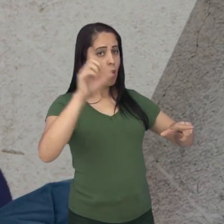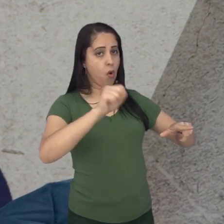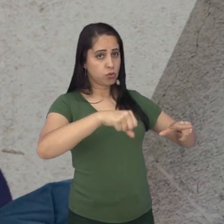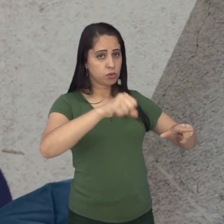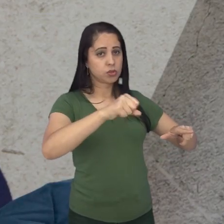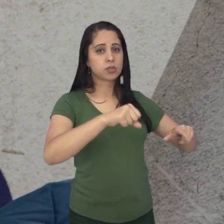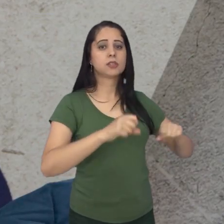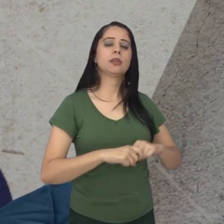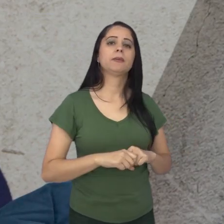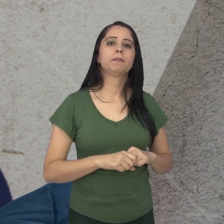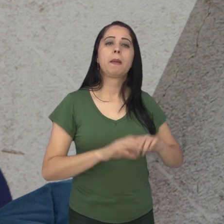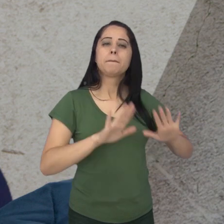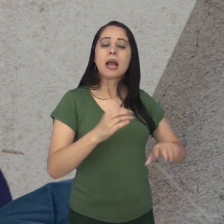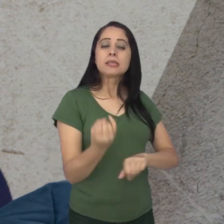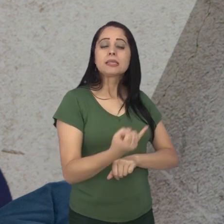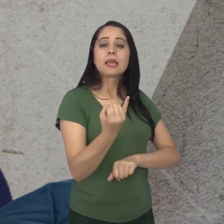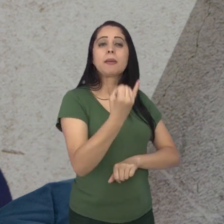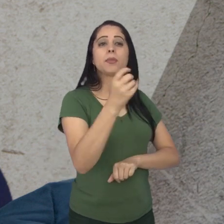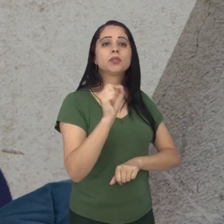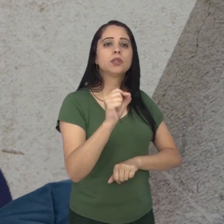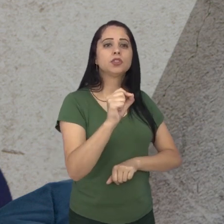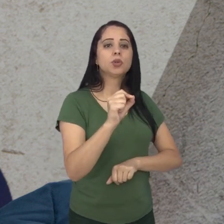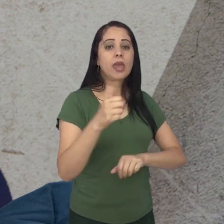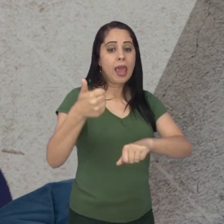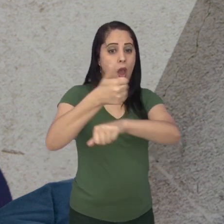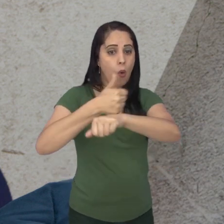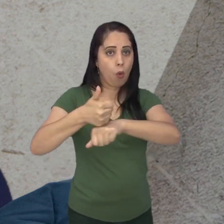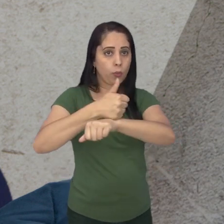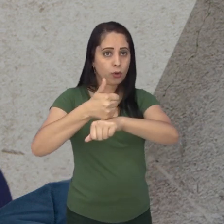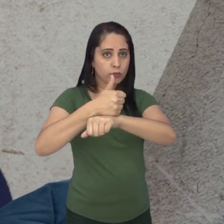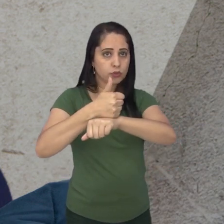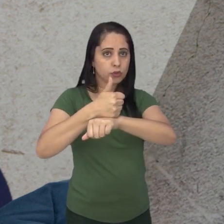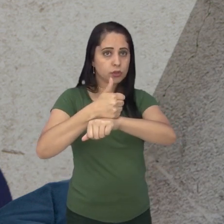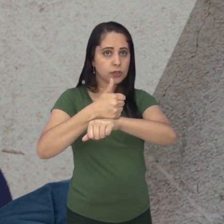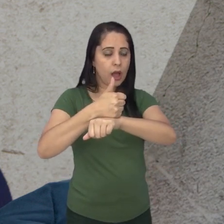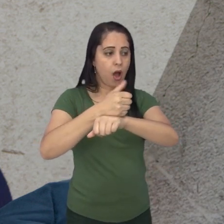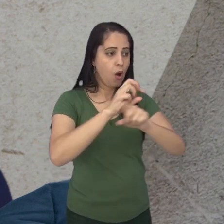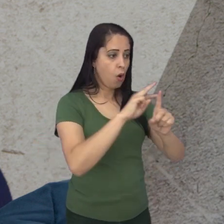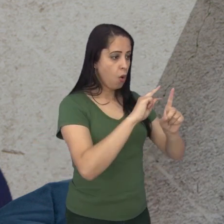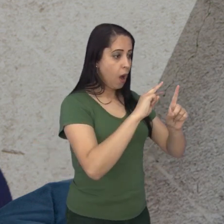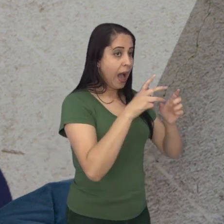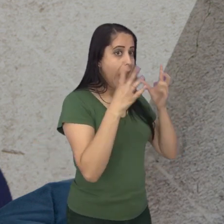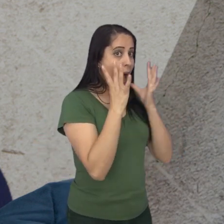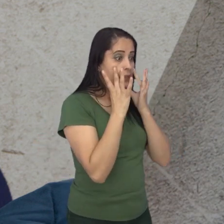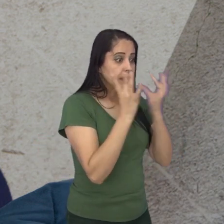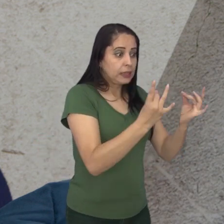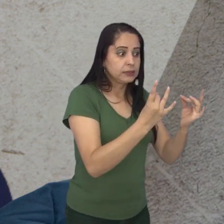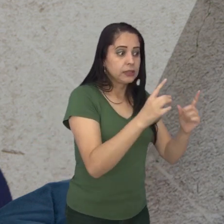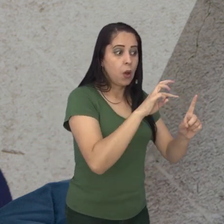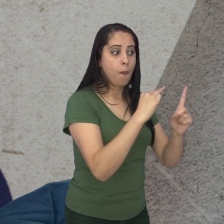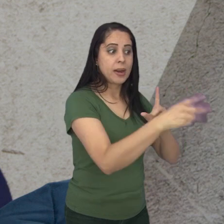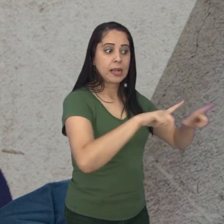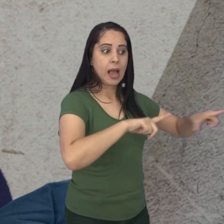importante o profissional ele estar alinhado com as tendências de mercado, né? Como, por exemplo,